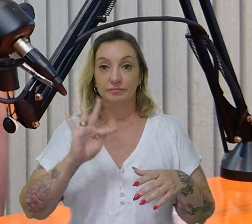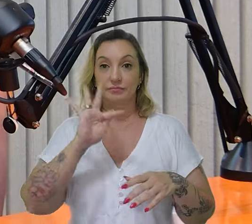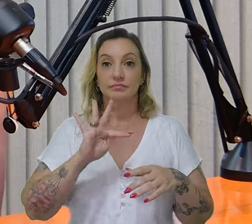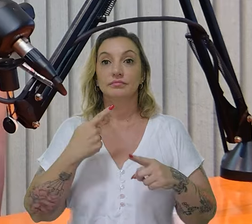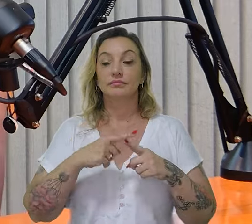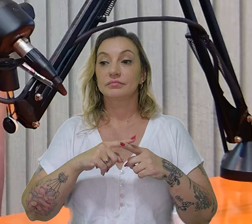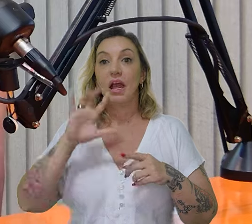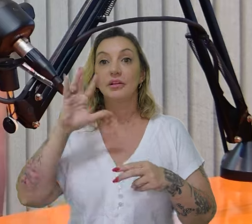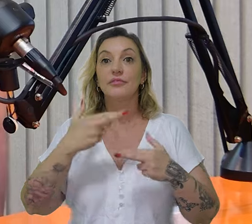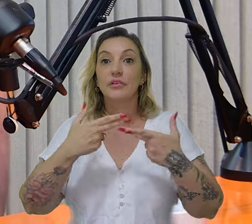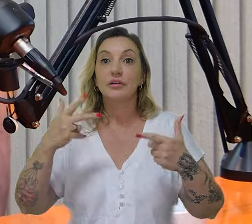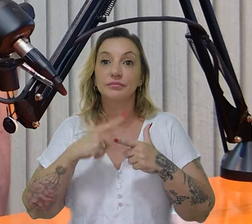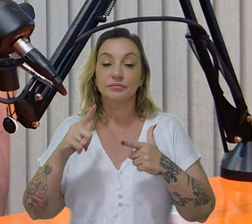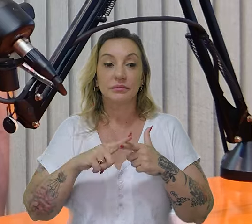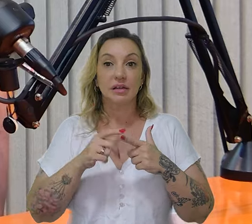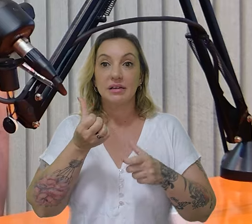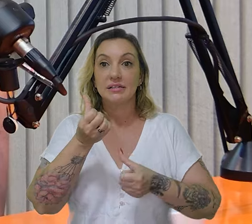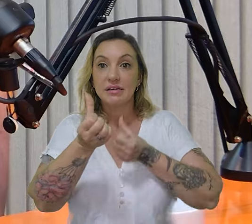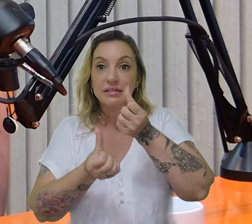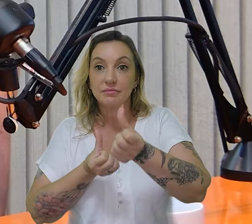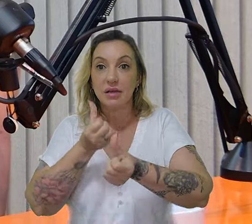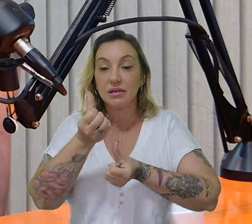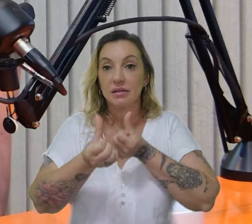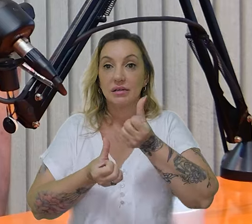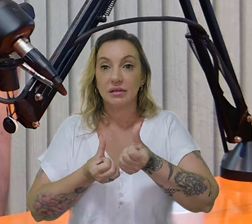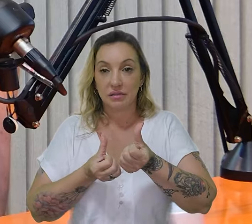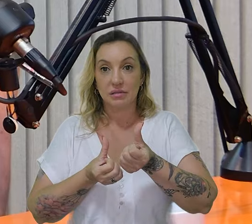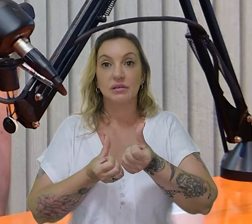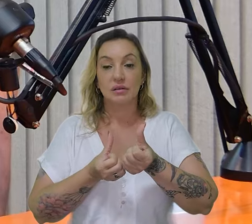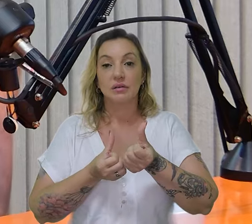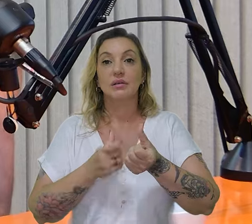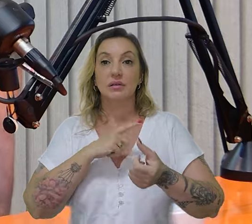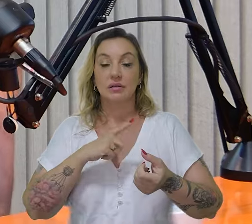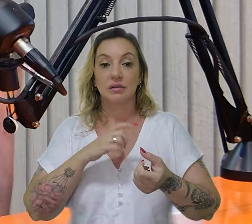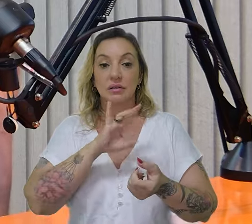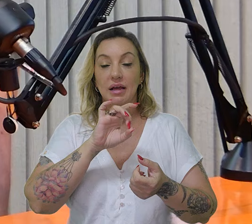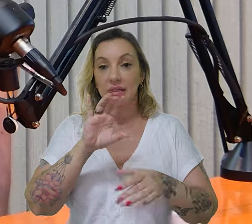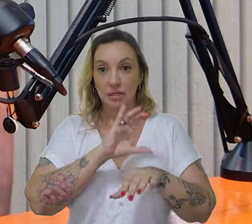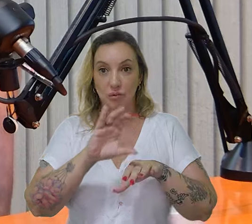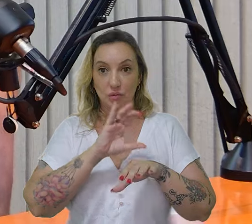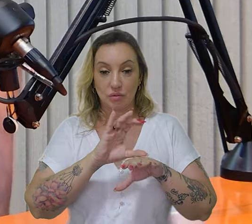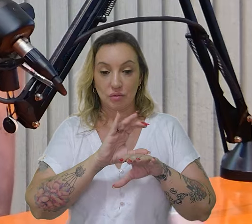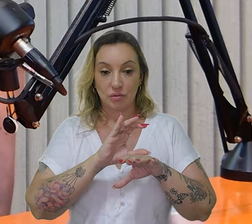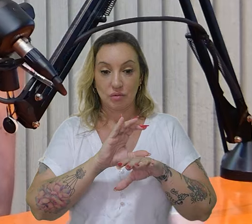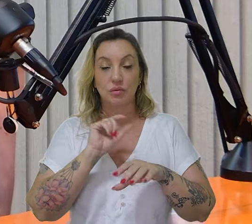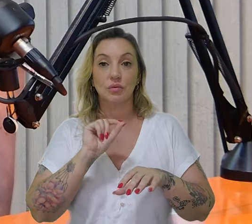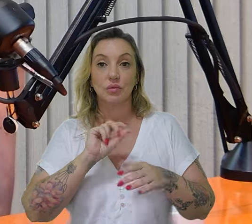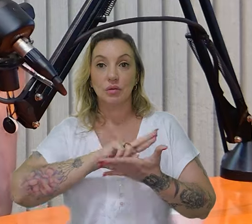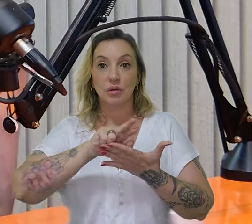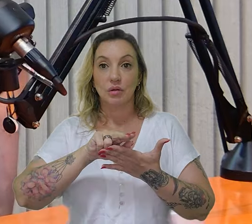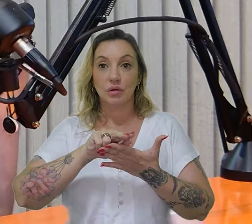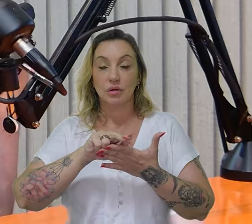várias arestas né a cada seis meses a gente tem um advisory board de cada curso o advisory board são